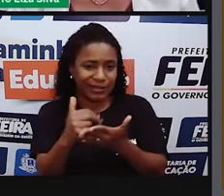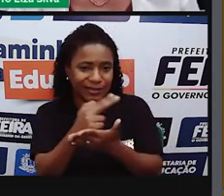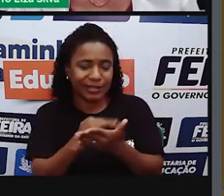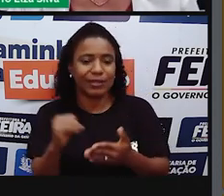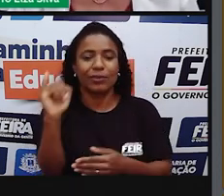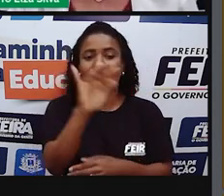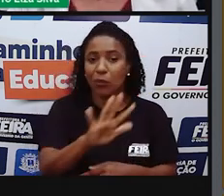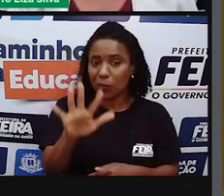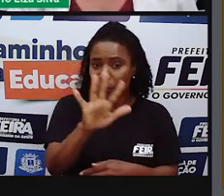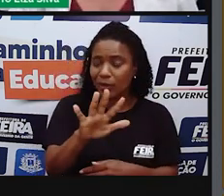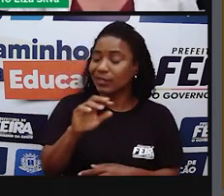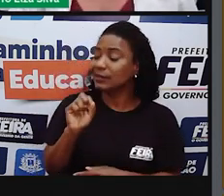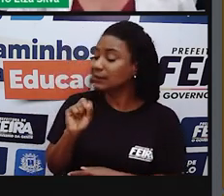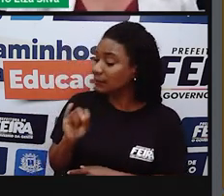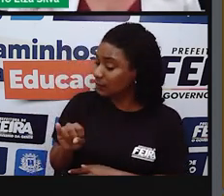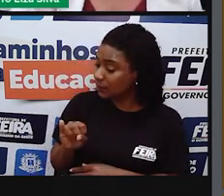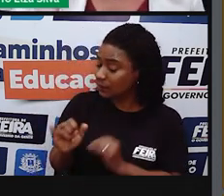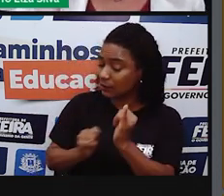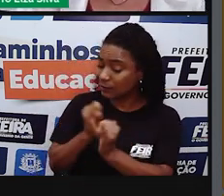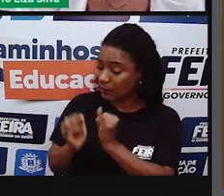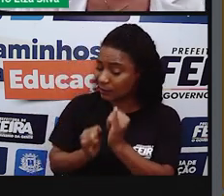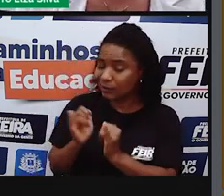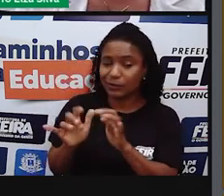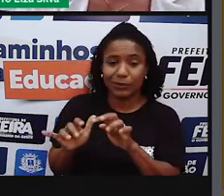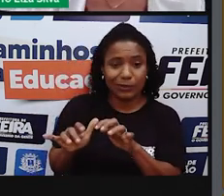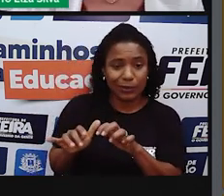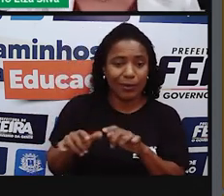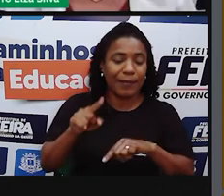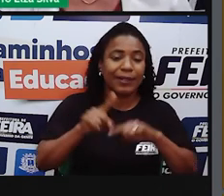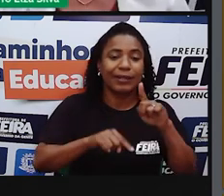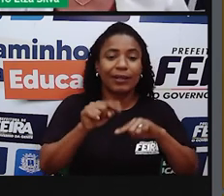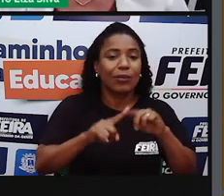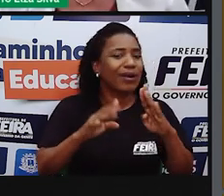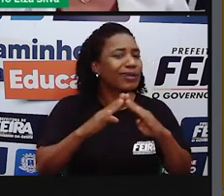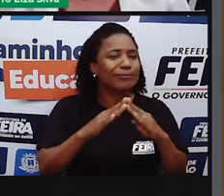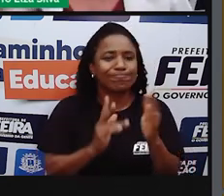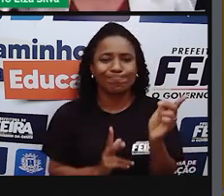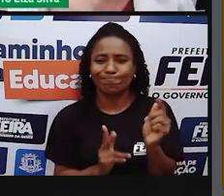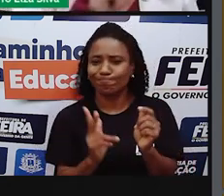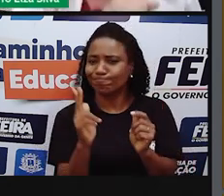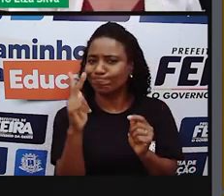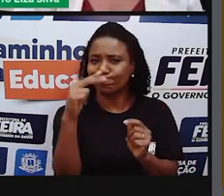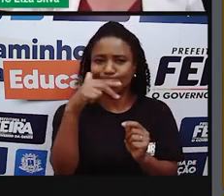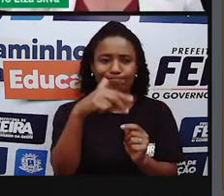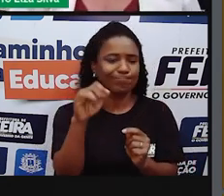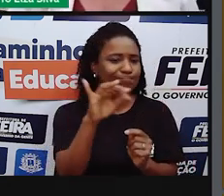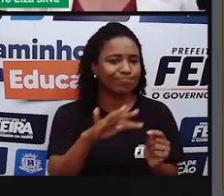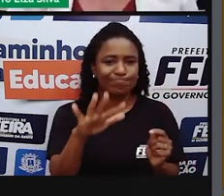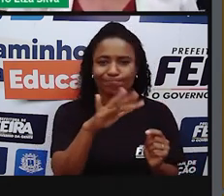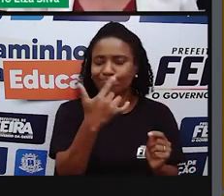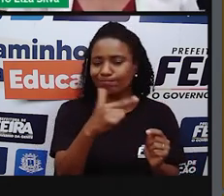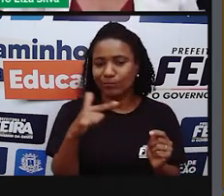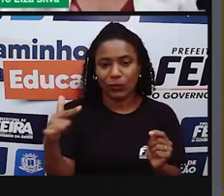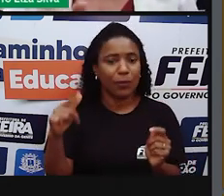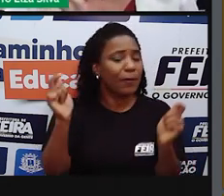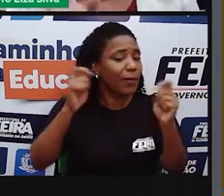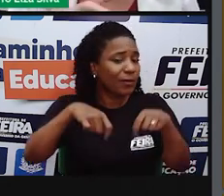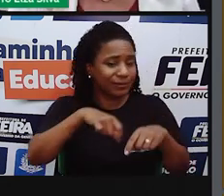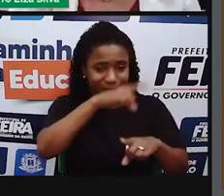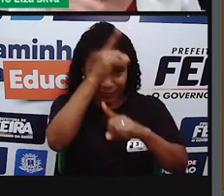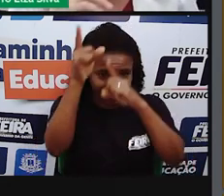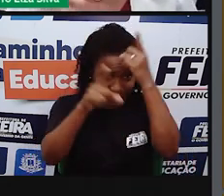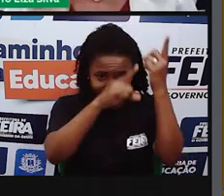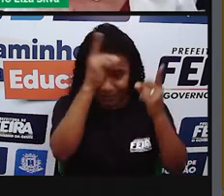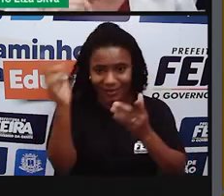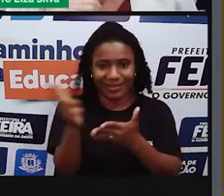acesso à internet, caso você não tenha material em casa para recortar e colar, use a sua criatividade.